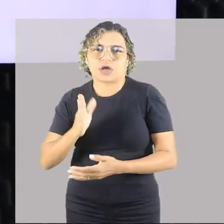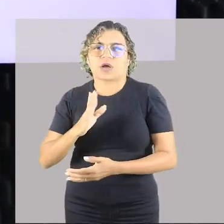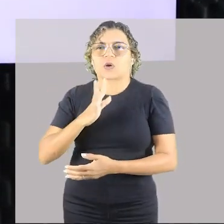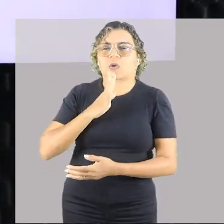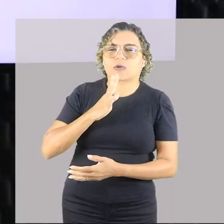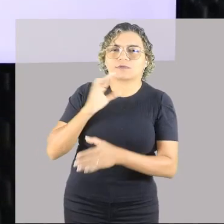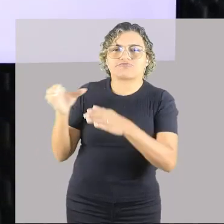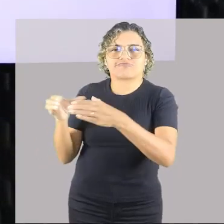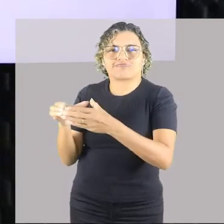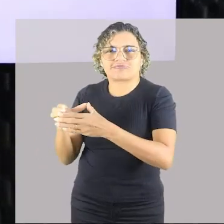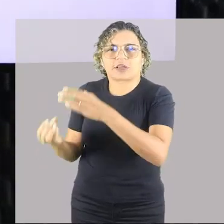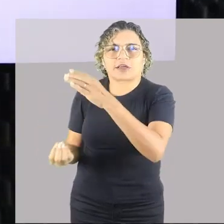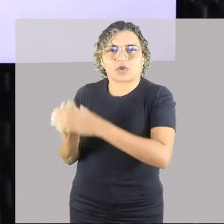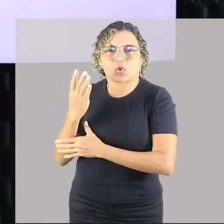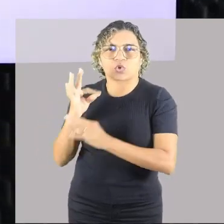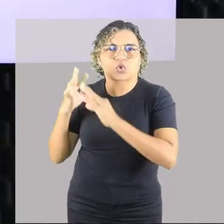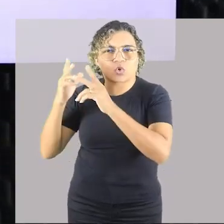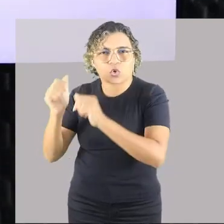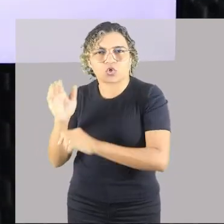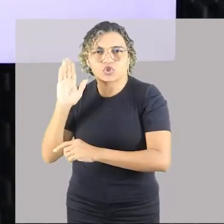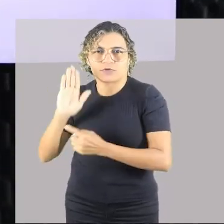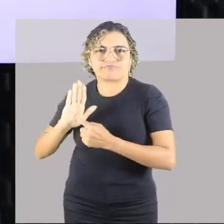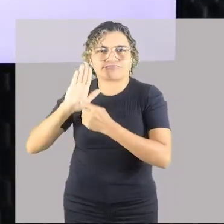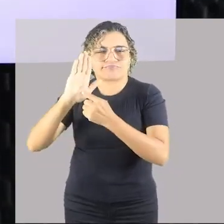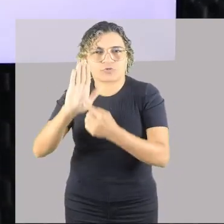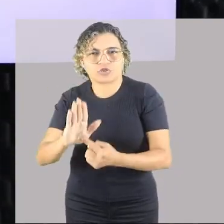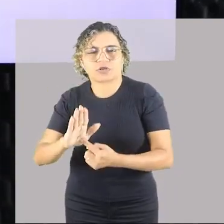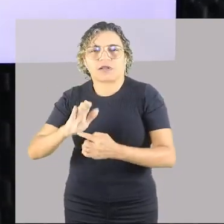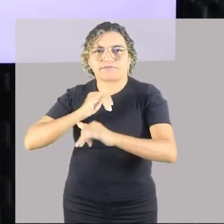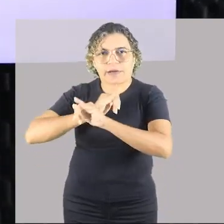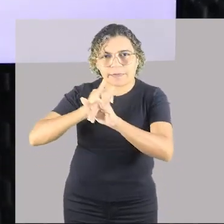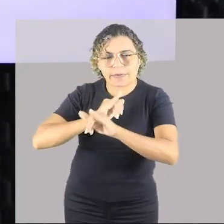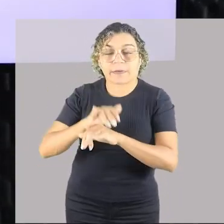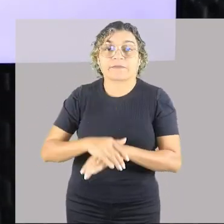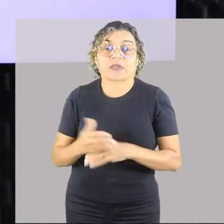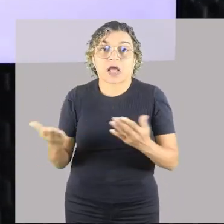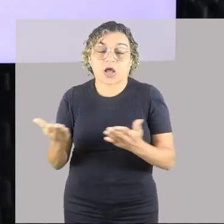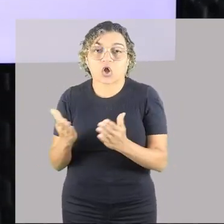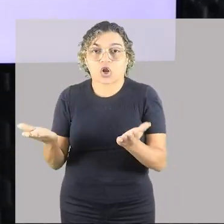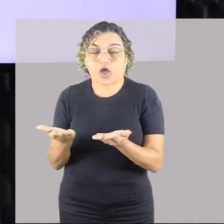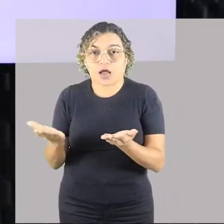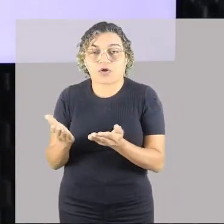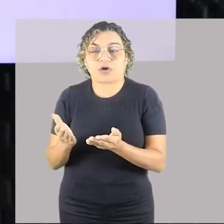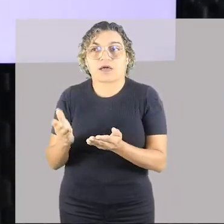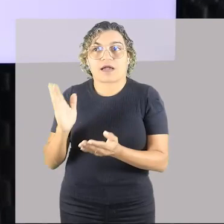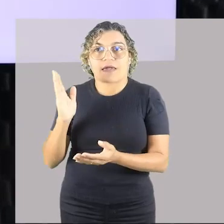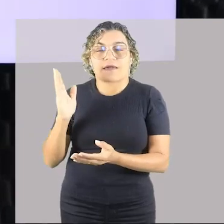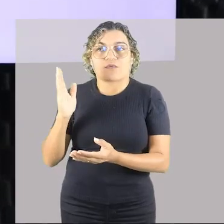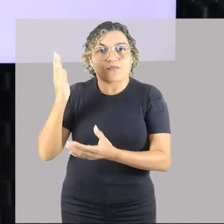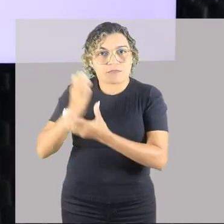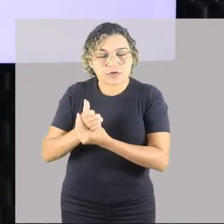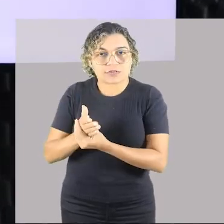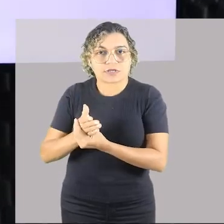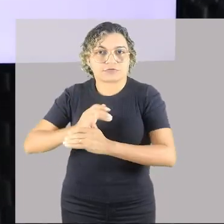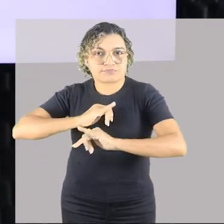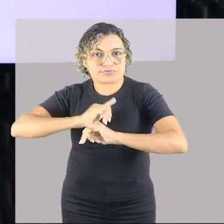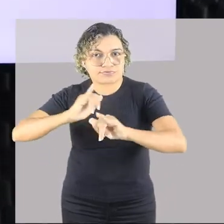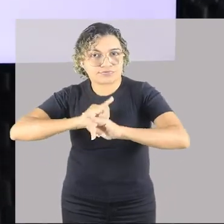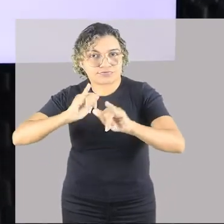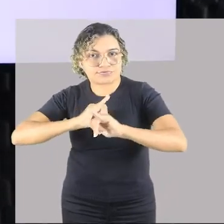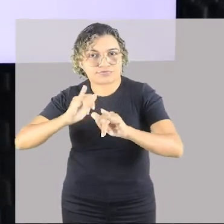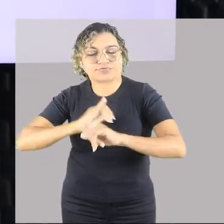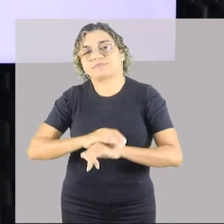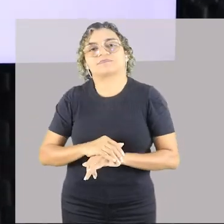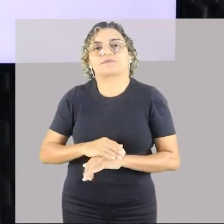conheci, formei a comissão, todos se manifestaram, deram as decisões. Chegou a fase de relatar o caso, depois da